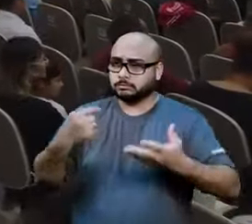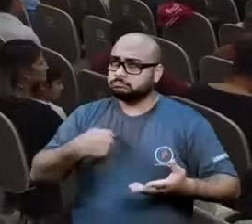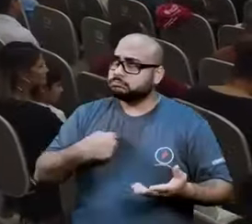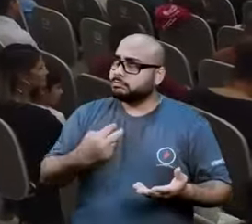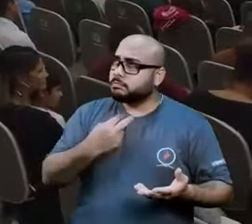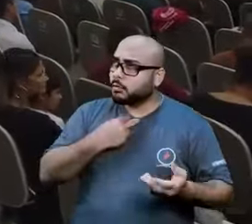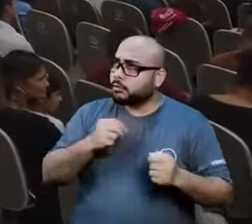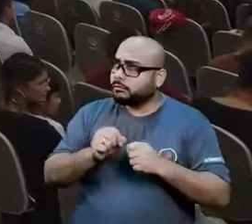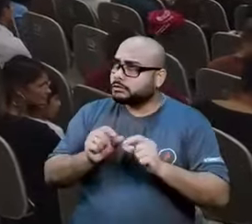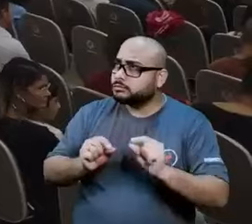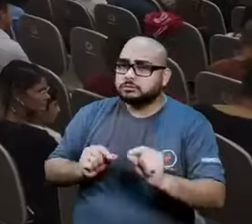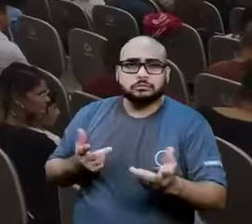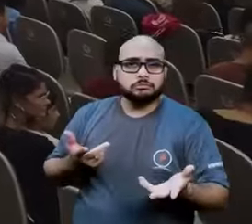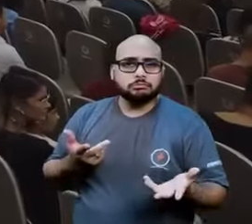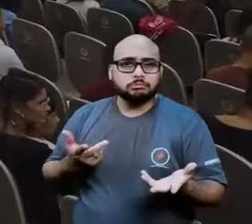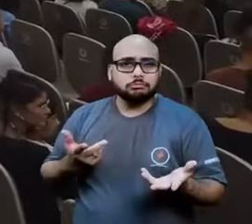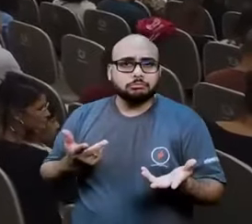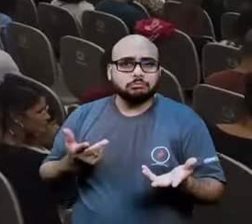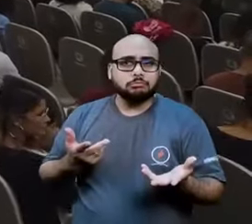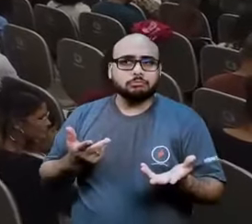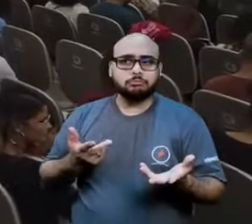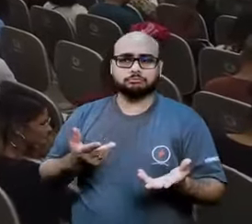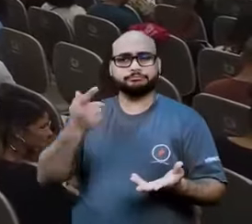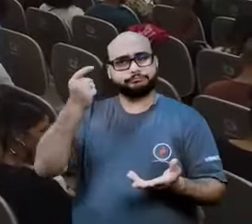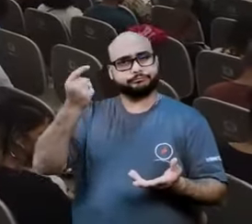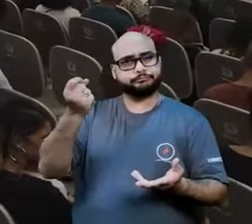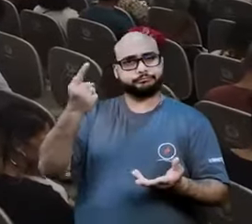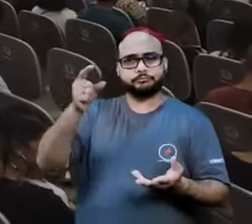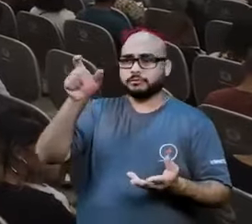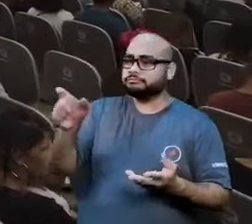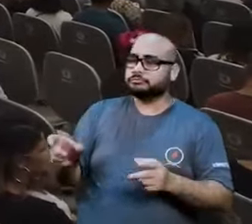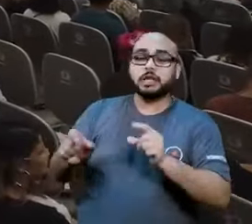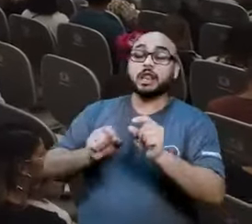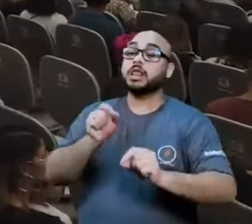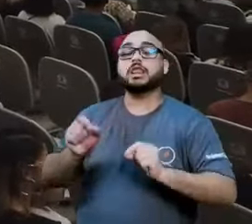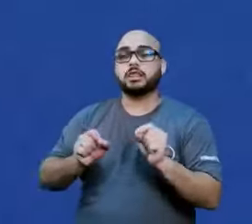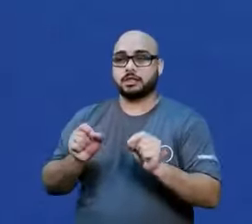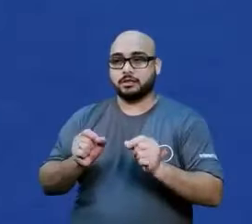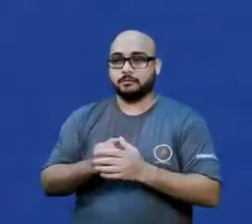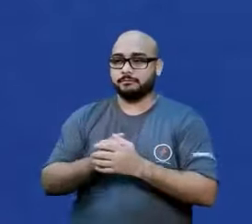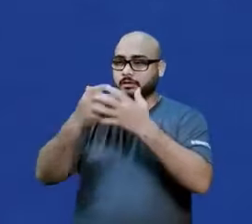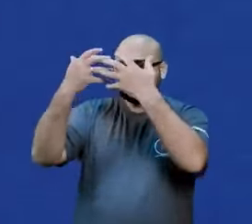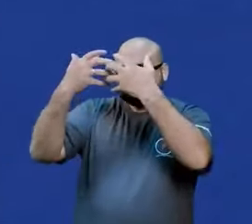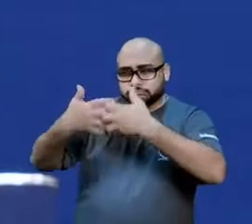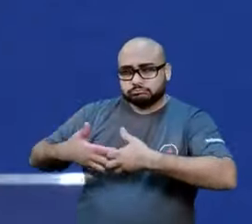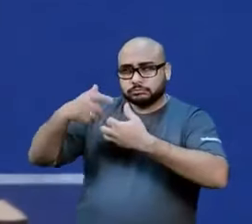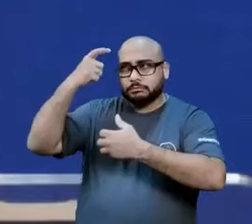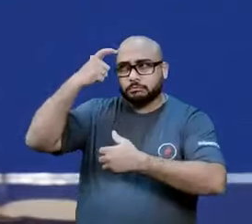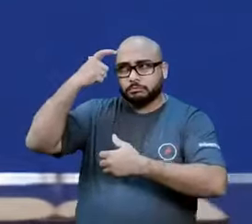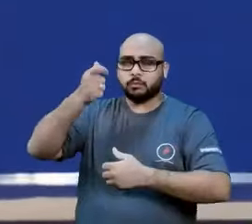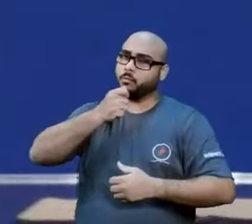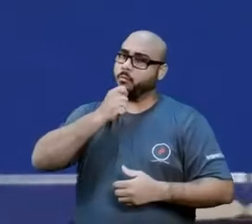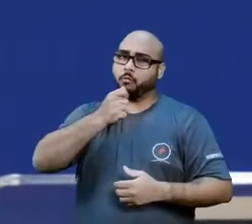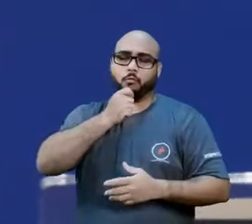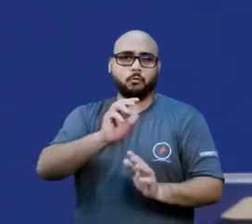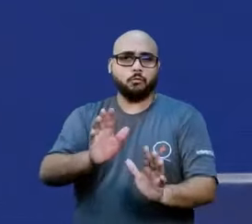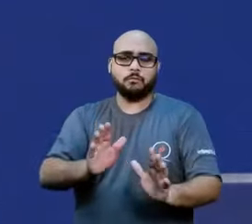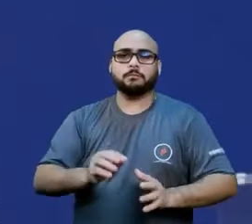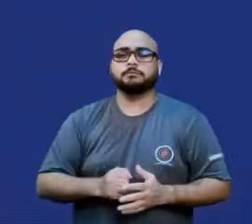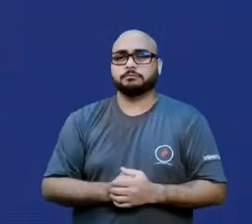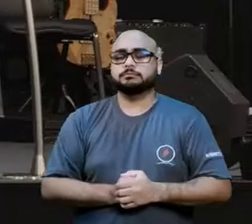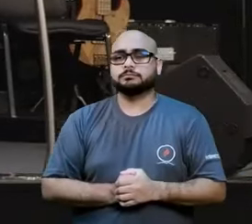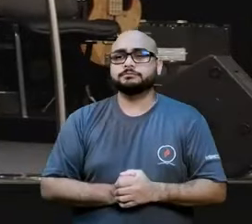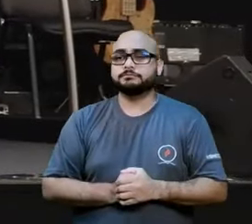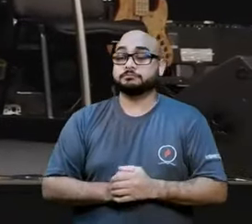aí isso aí não tem nenhuma nenhuma função isso aí não não dá para ser usado em nada A